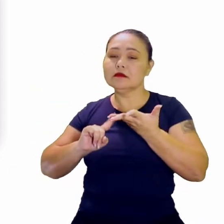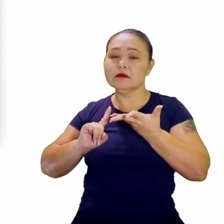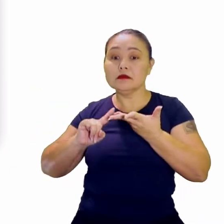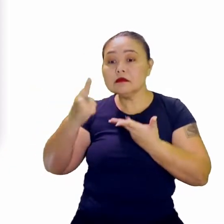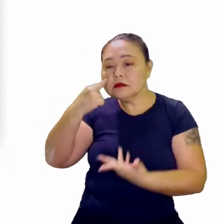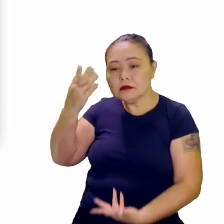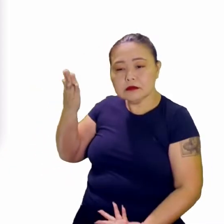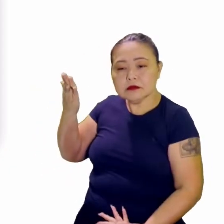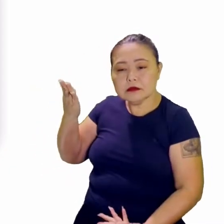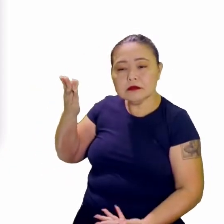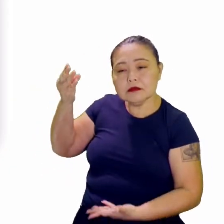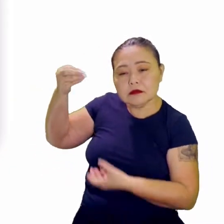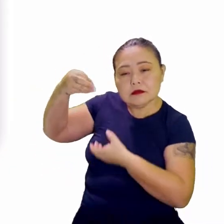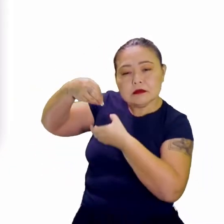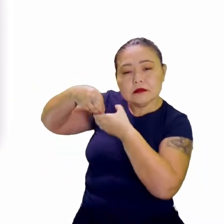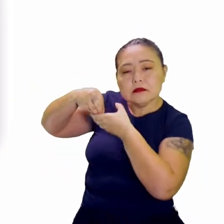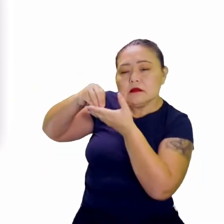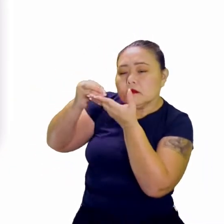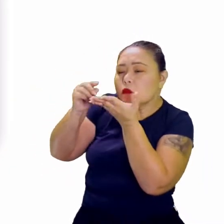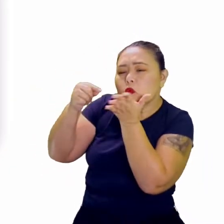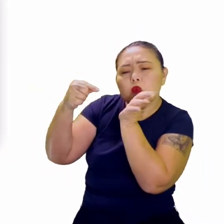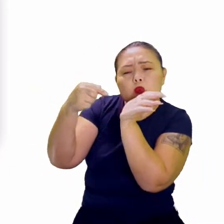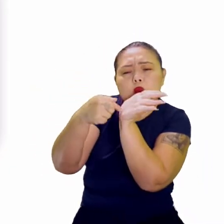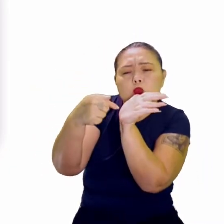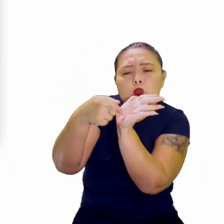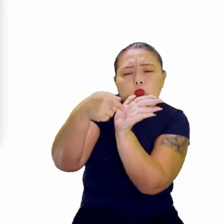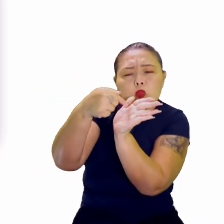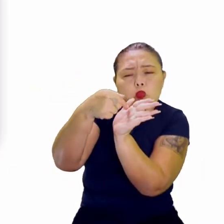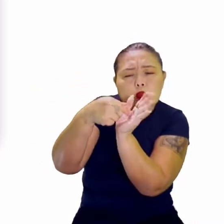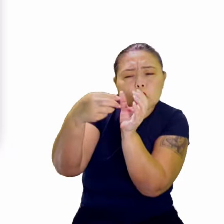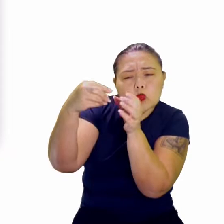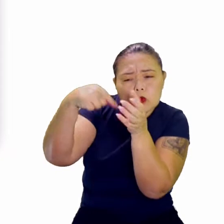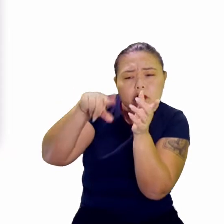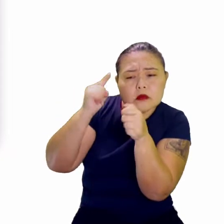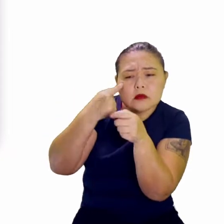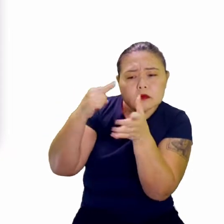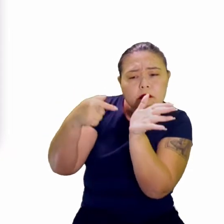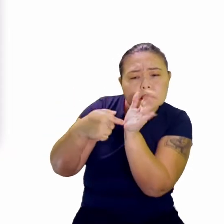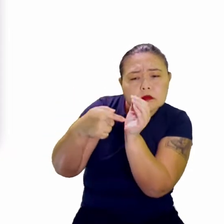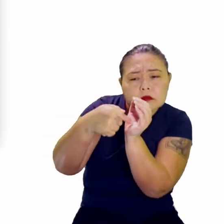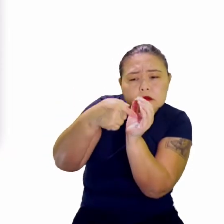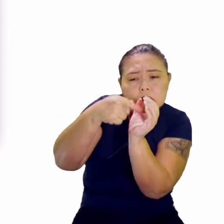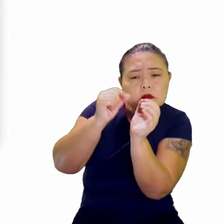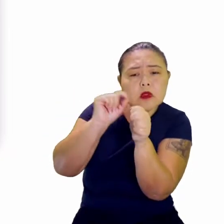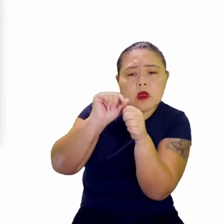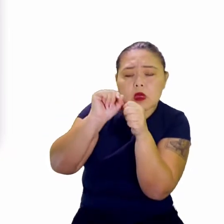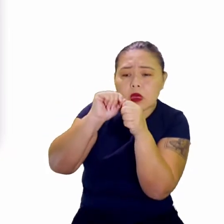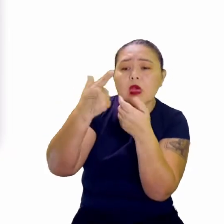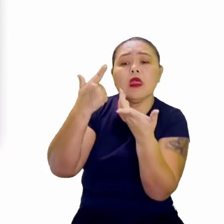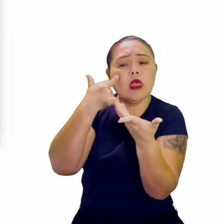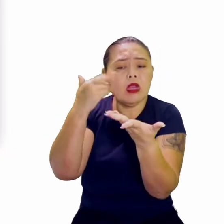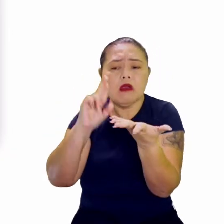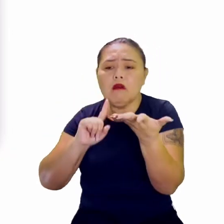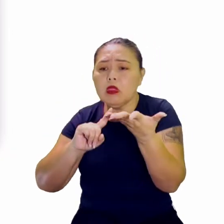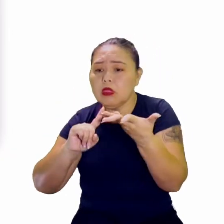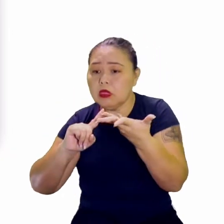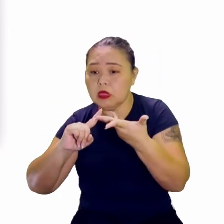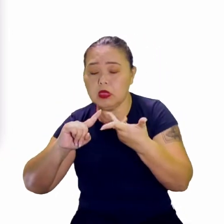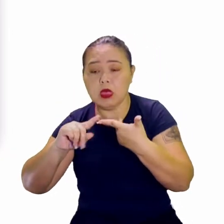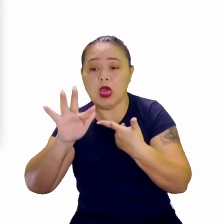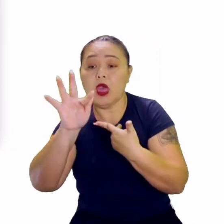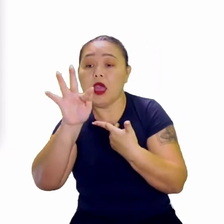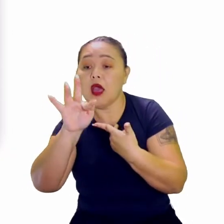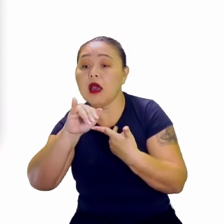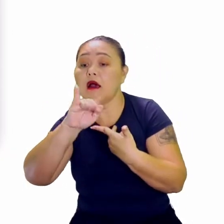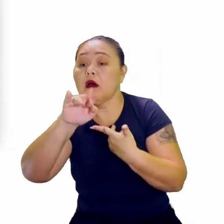fibras, né? Observa aí. São vários pontinhos no músculo. Então, o músculo tem várias fibras. E para eu